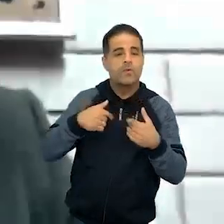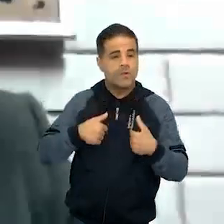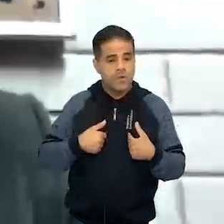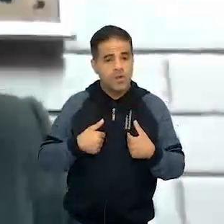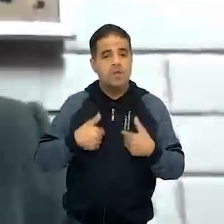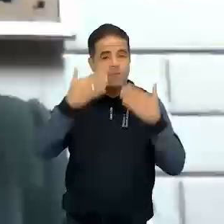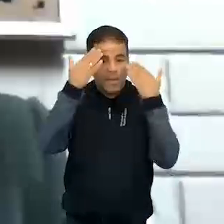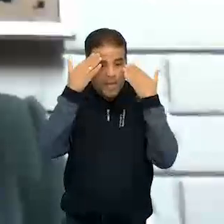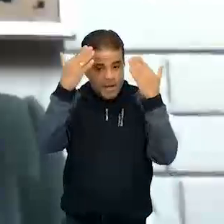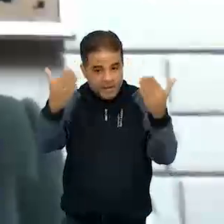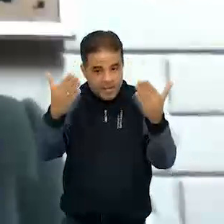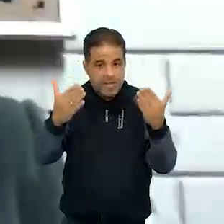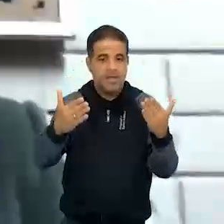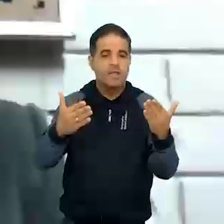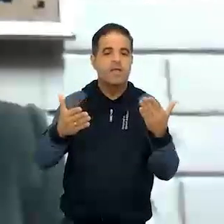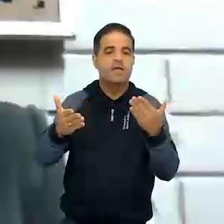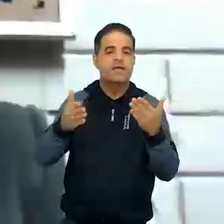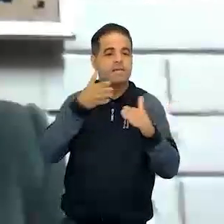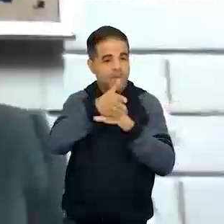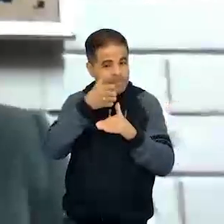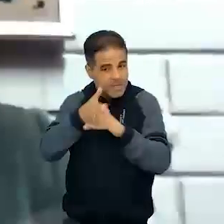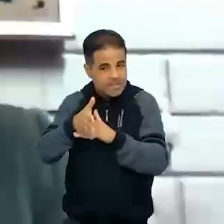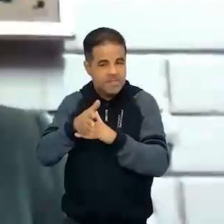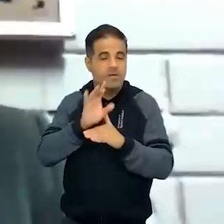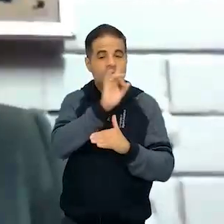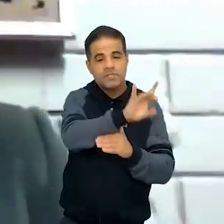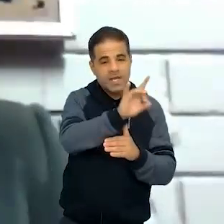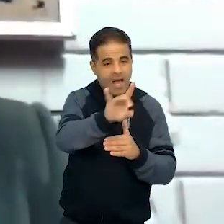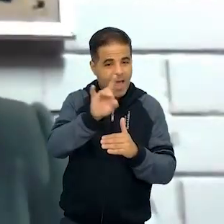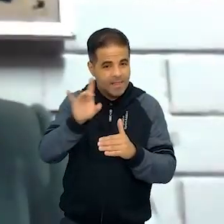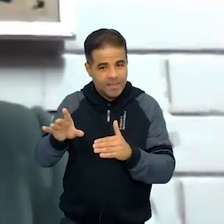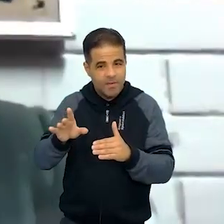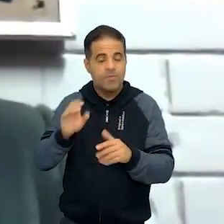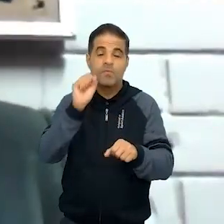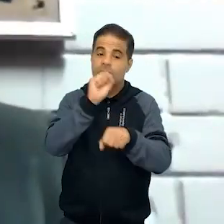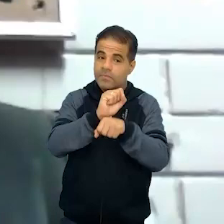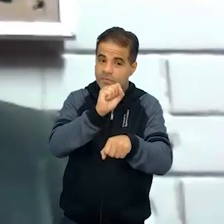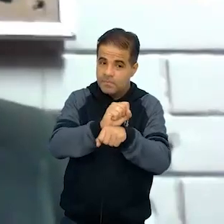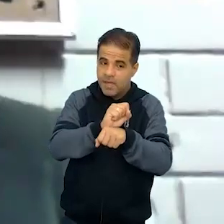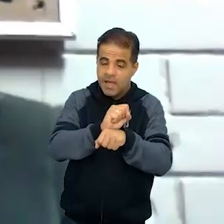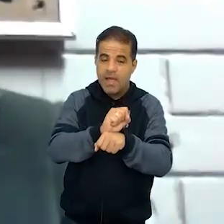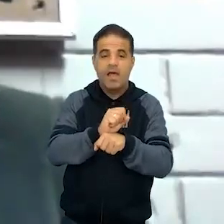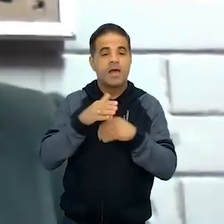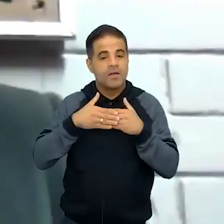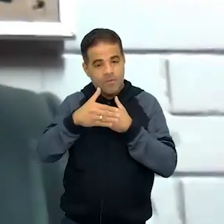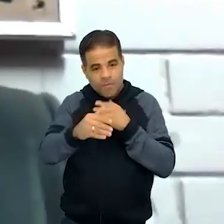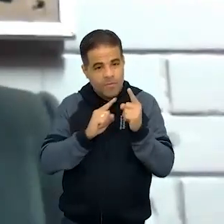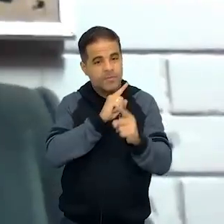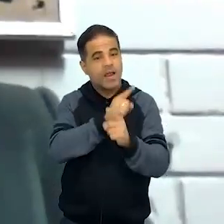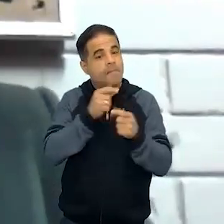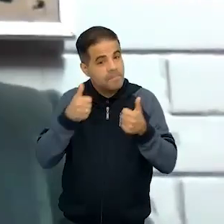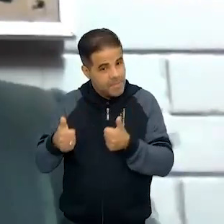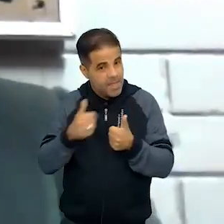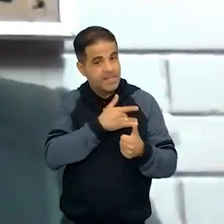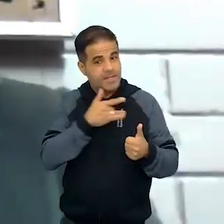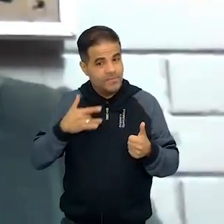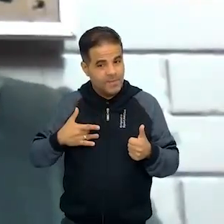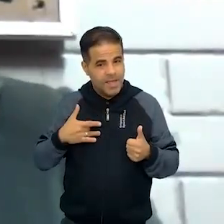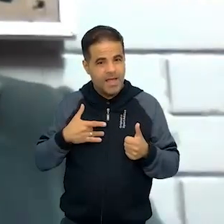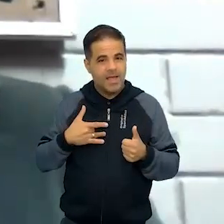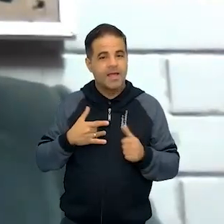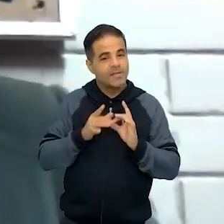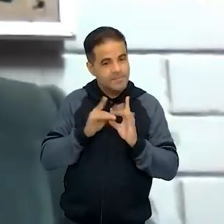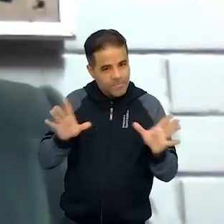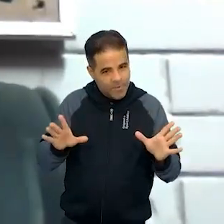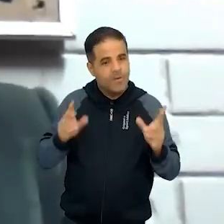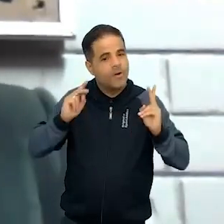agradeço a participação de cada um de vocês, espero vê-los bem saudáveis e